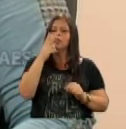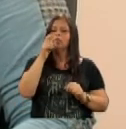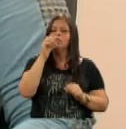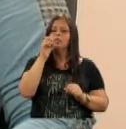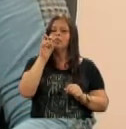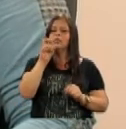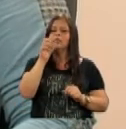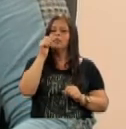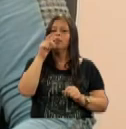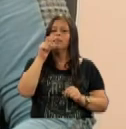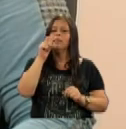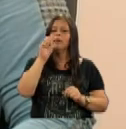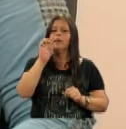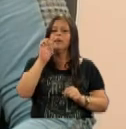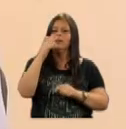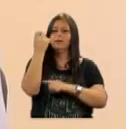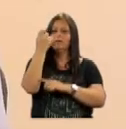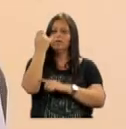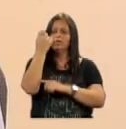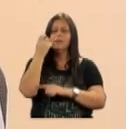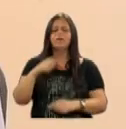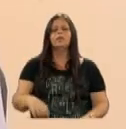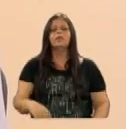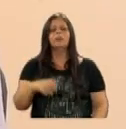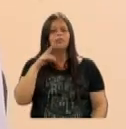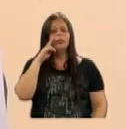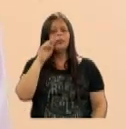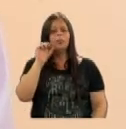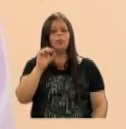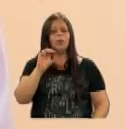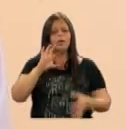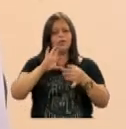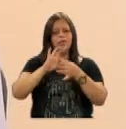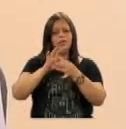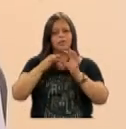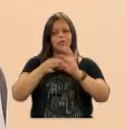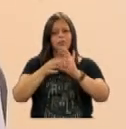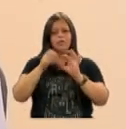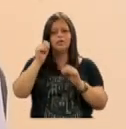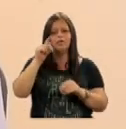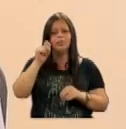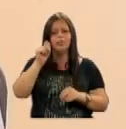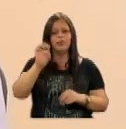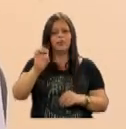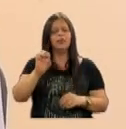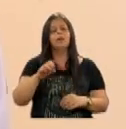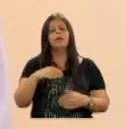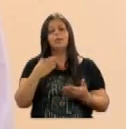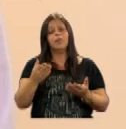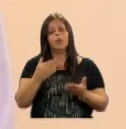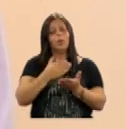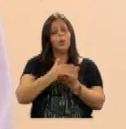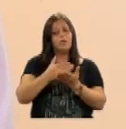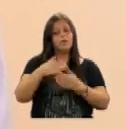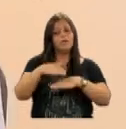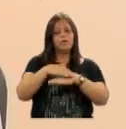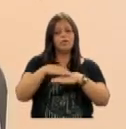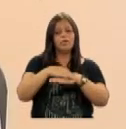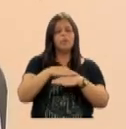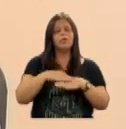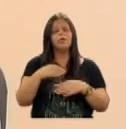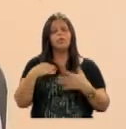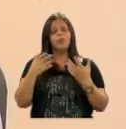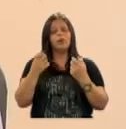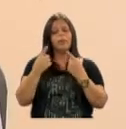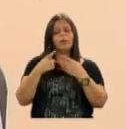a paz no estado do rio grande do sul a gente já viu aí um pouquinho das olimpíadas das apaes né e pra começar nossa conversa queria te